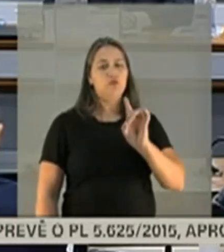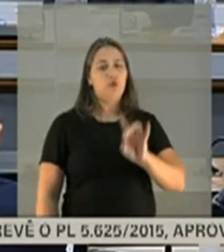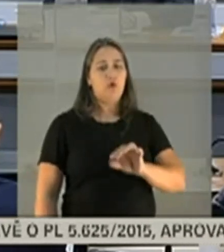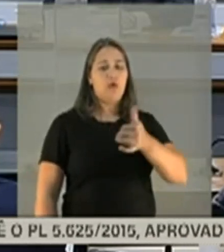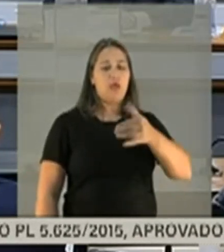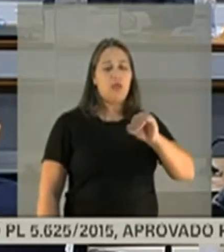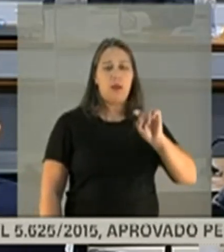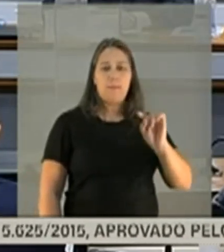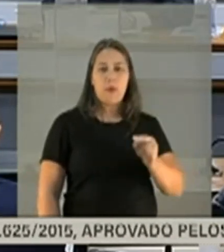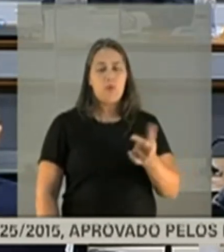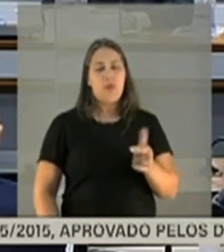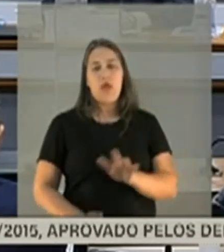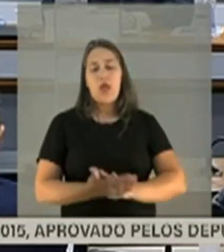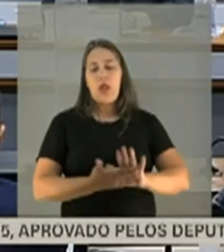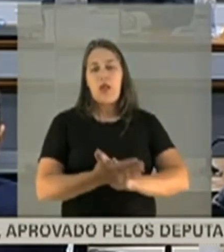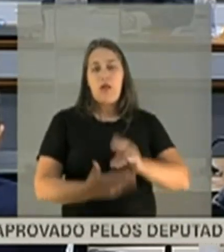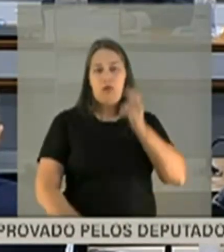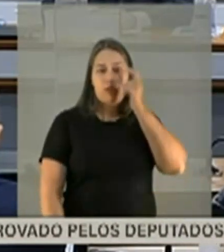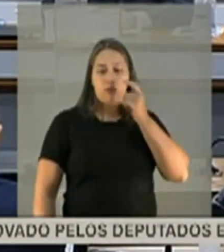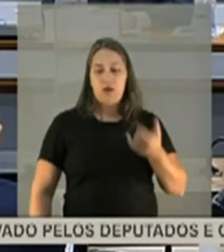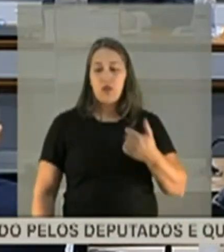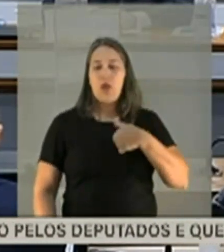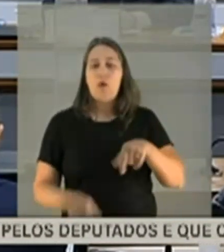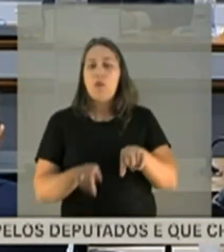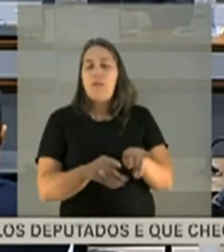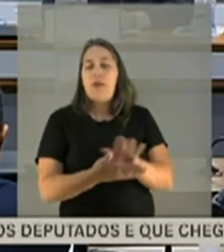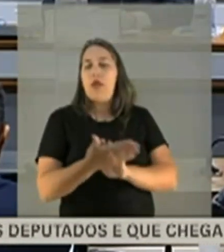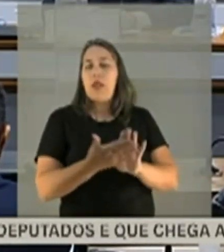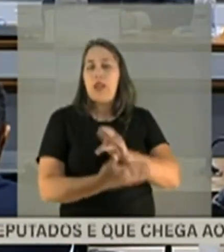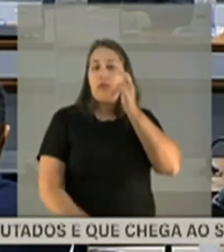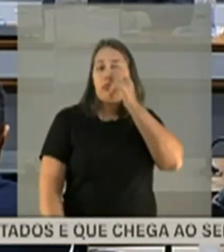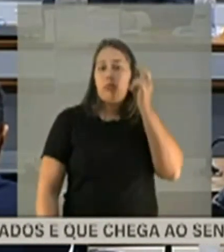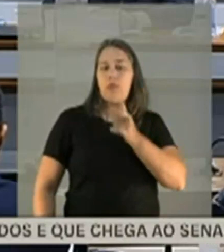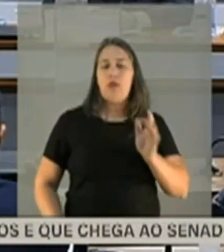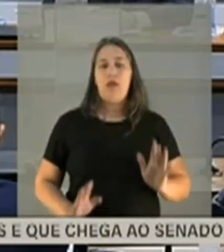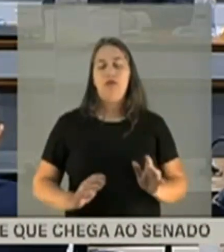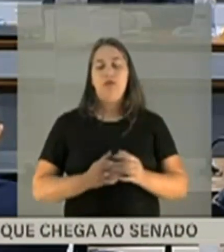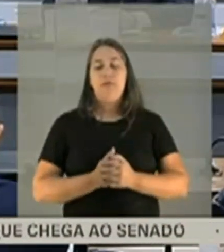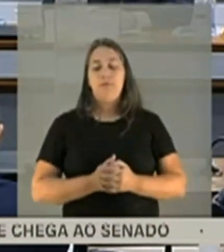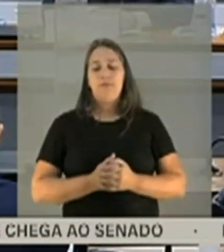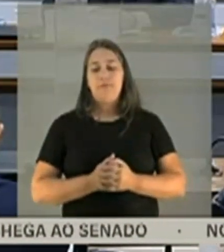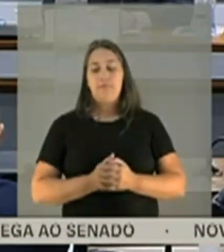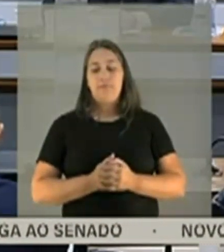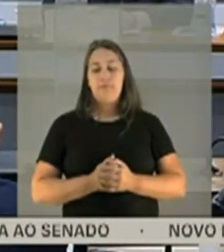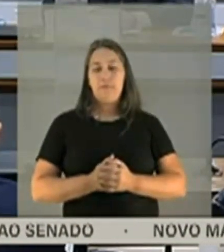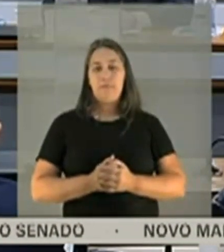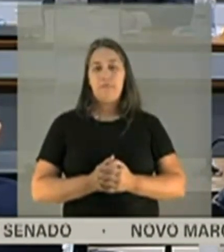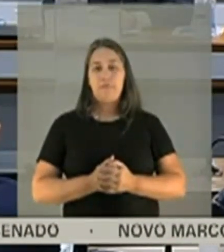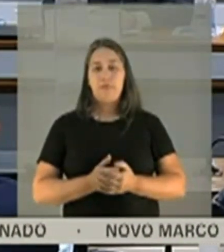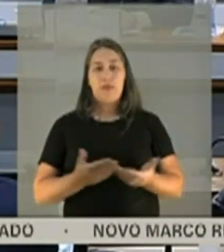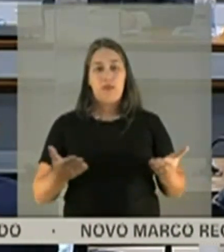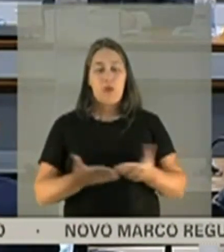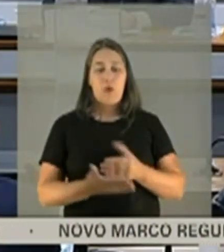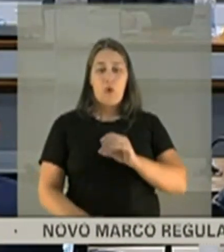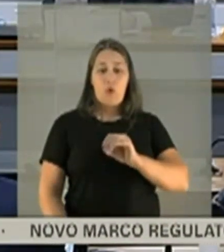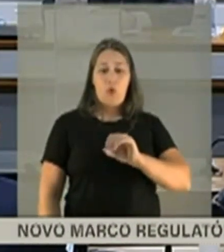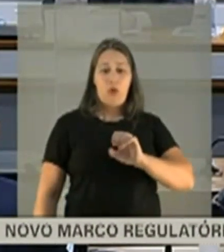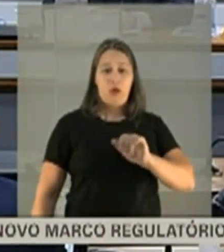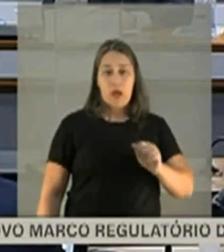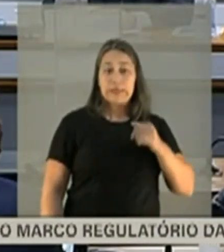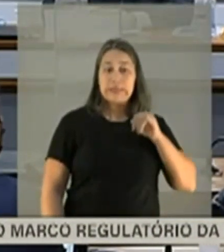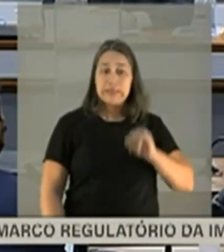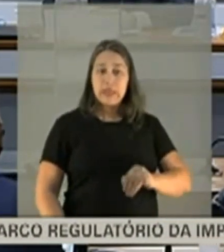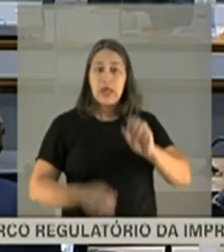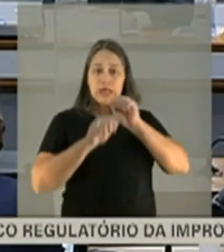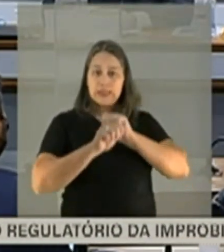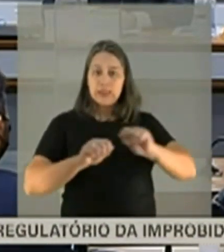tem nenhum conflito de interesse. Não, eu também não tenho nenhum conflito de interesse, inclusive a questão da OEA, se eu fosse aqui assessor da